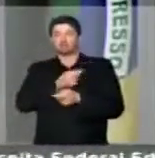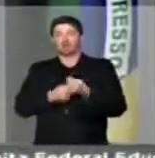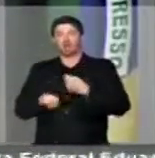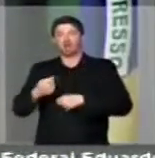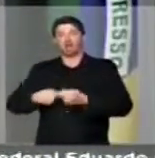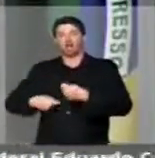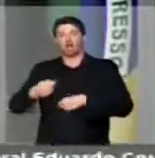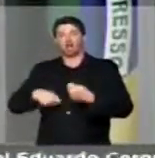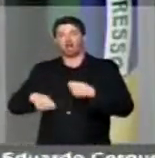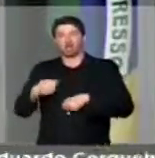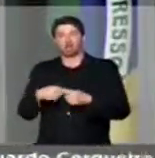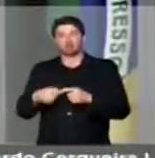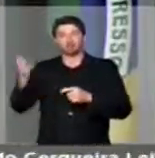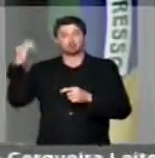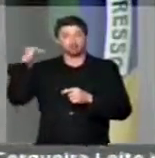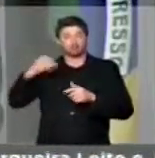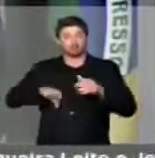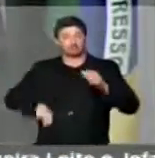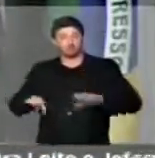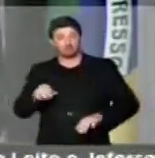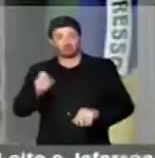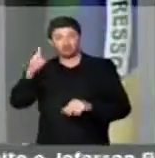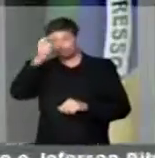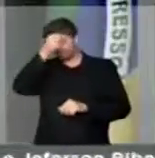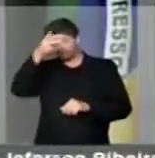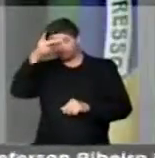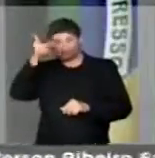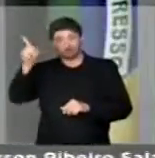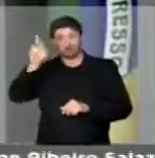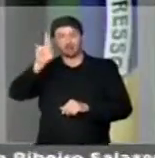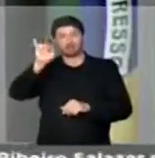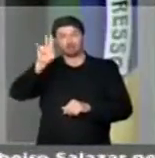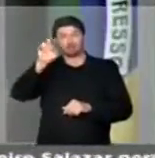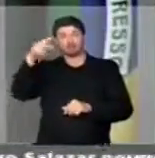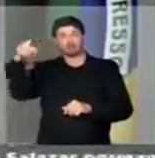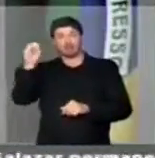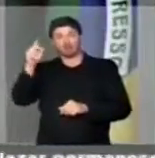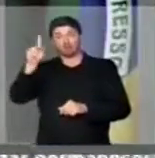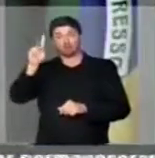de corrupção na época em que era prefeito de Ribeirão Preto.